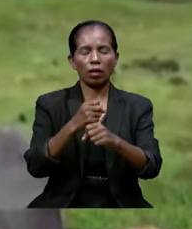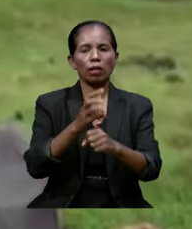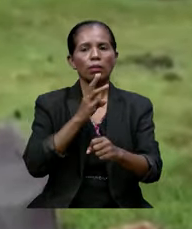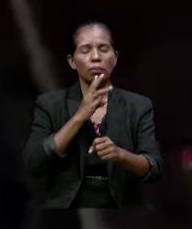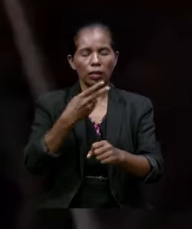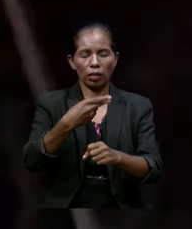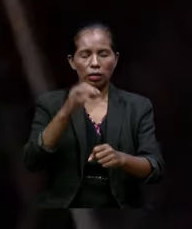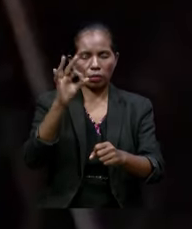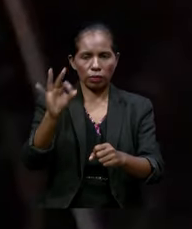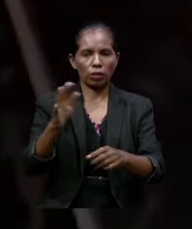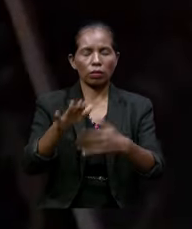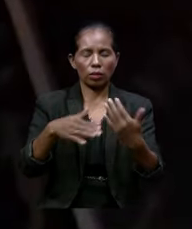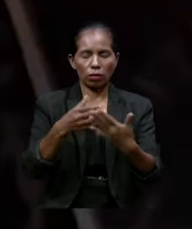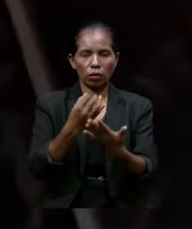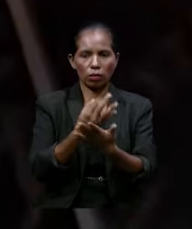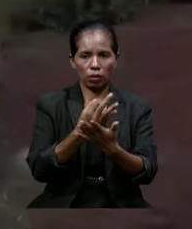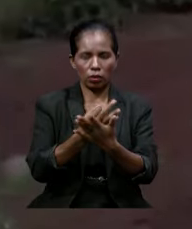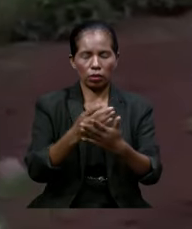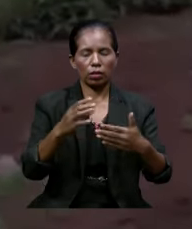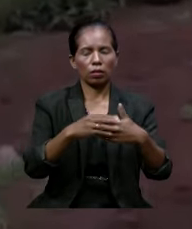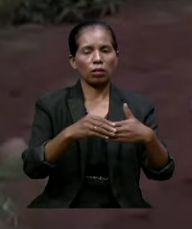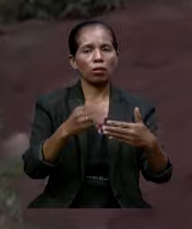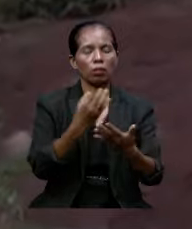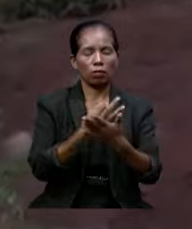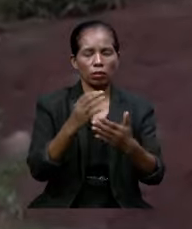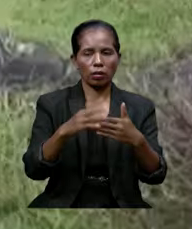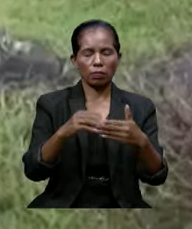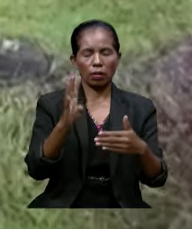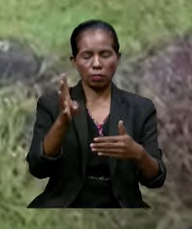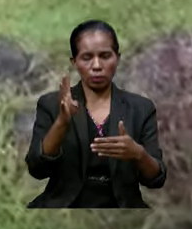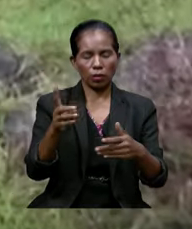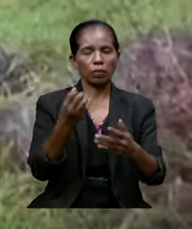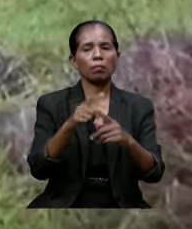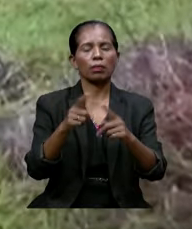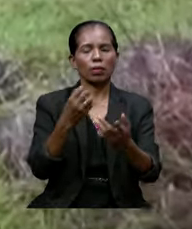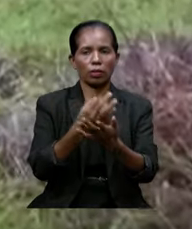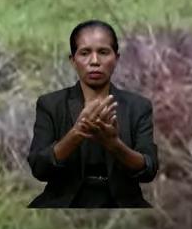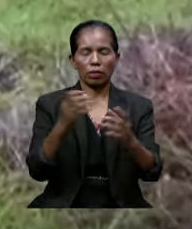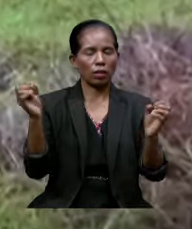no sintina sira o orçamento dólar americano rihun hatnulu mai be orçamento ne